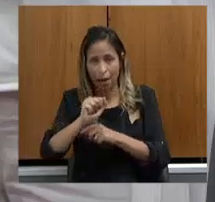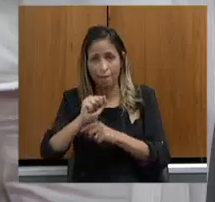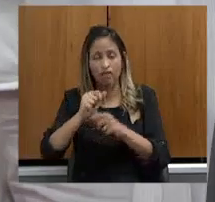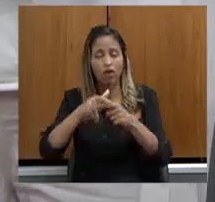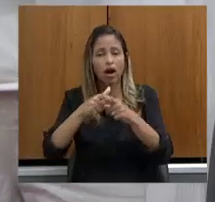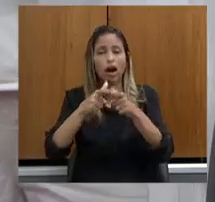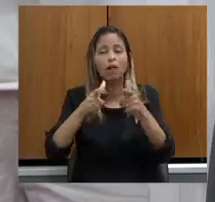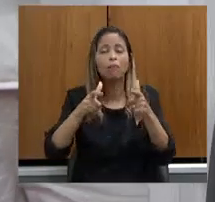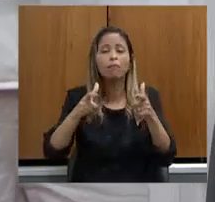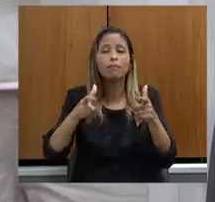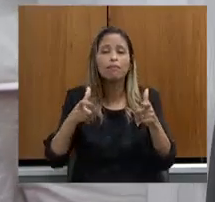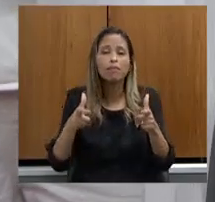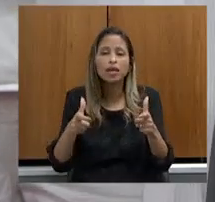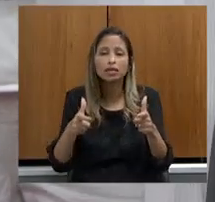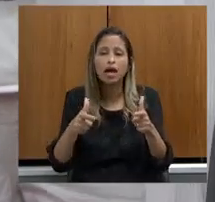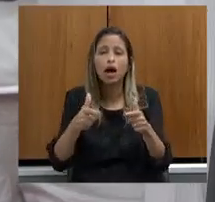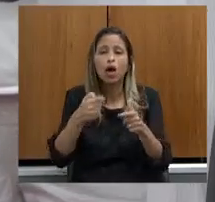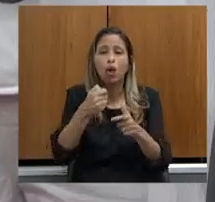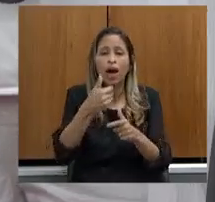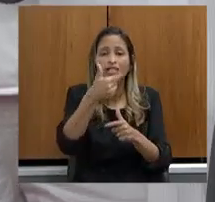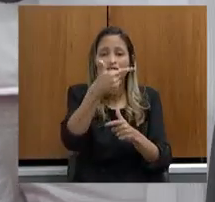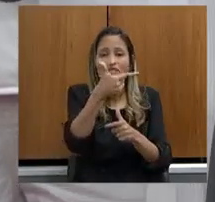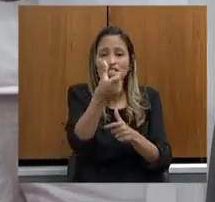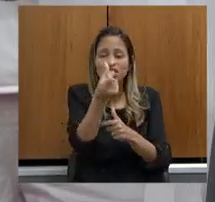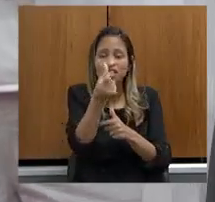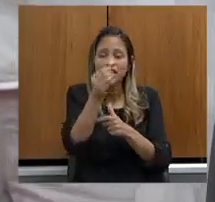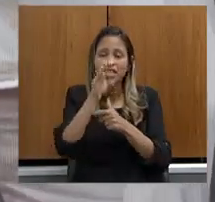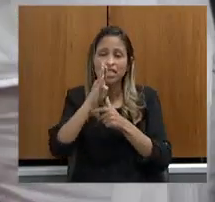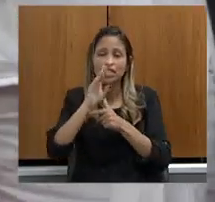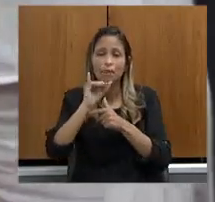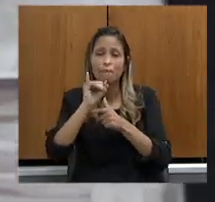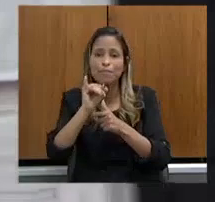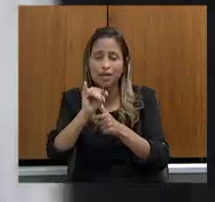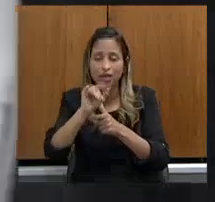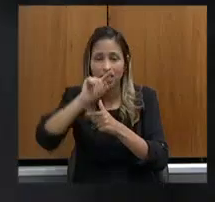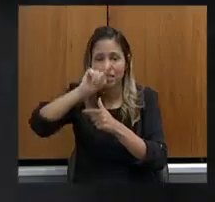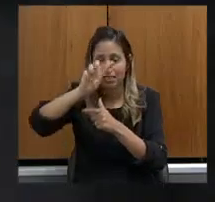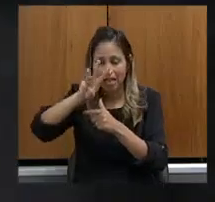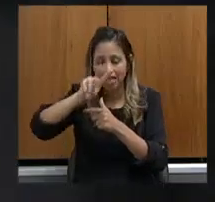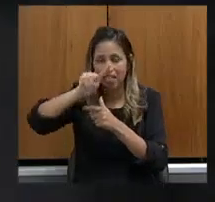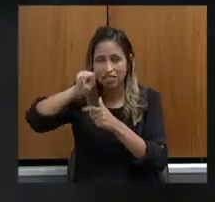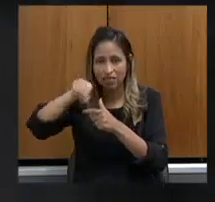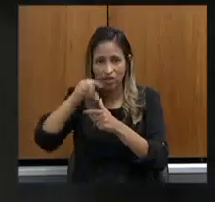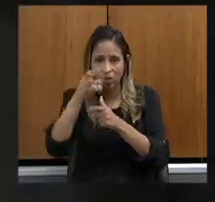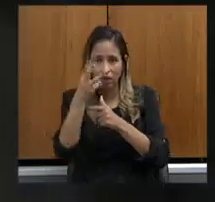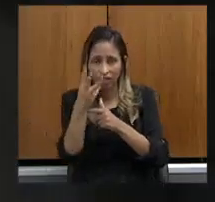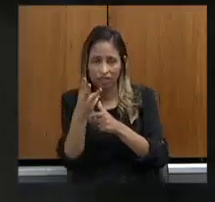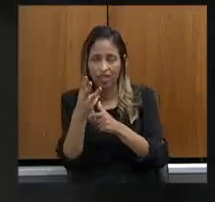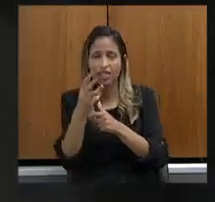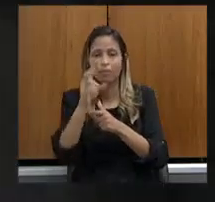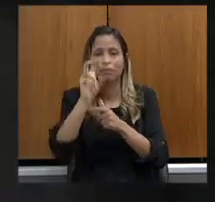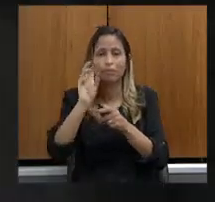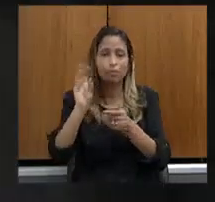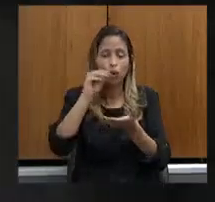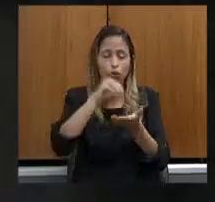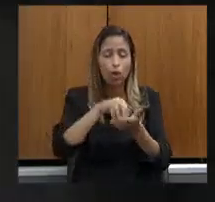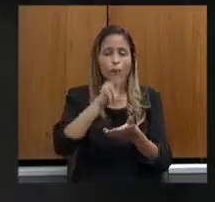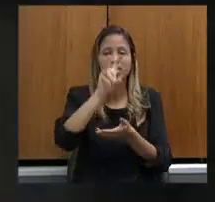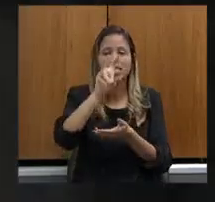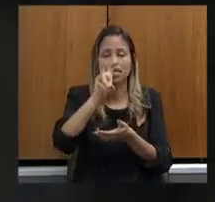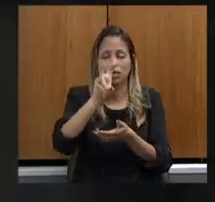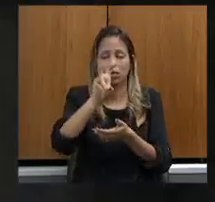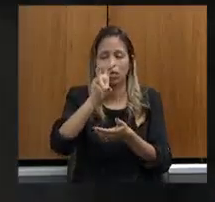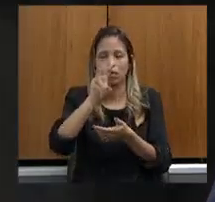ampliados em quase 26 bilhões passando de 3,3% do PIB para 5.7%